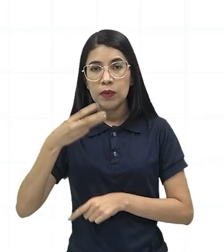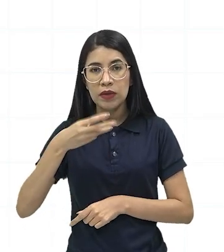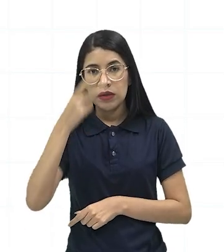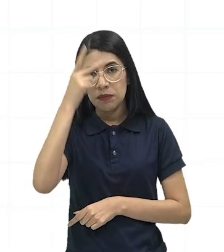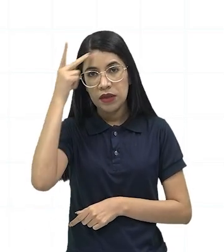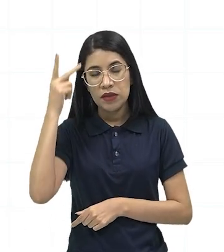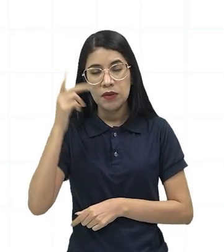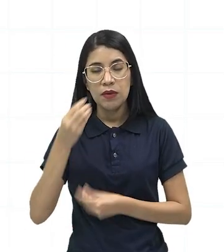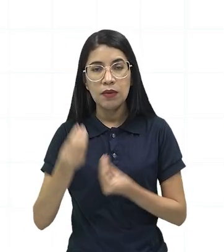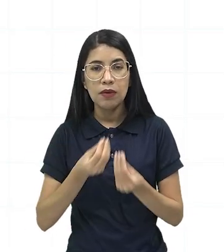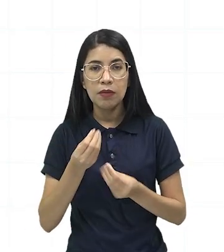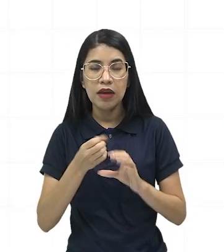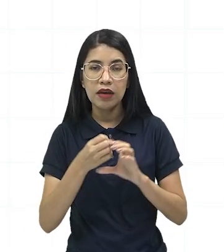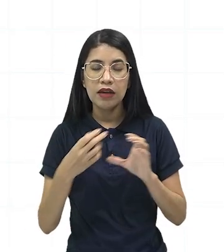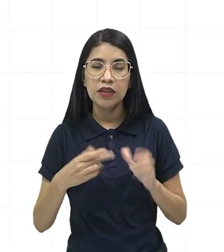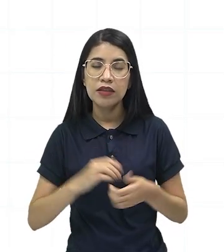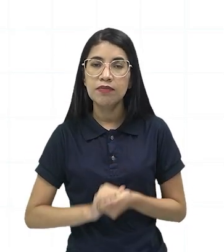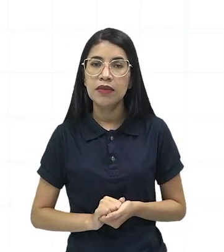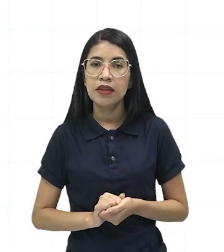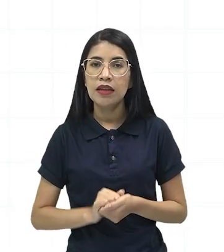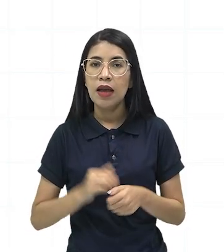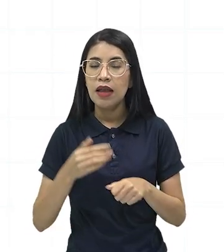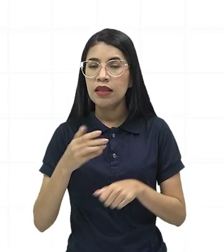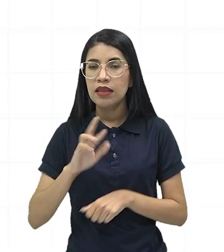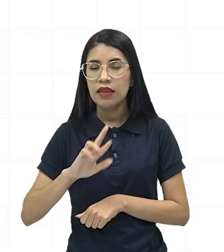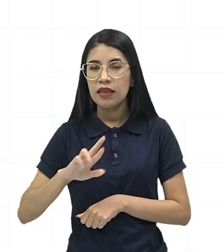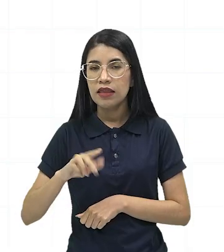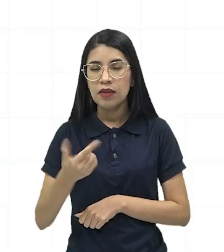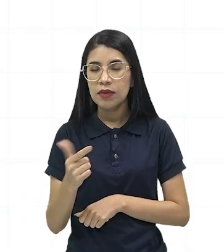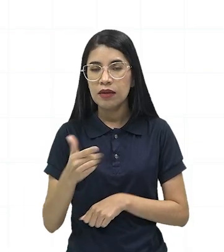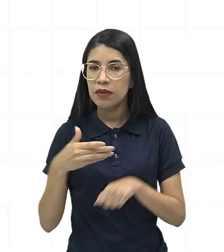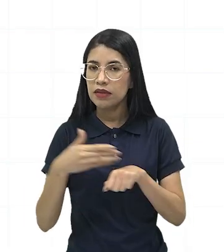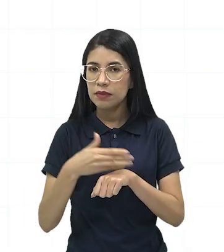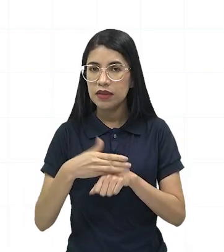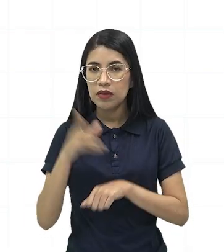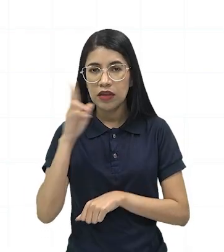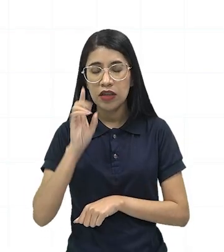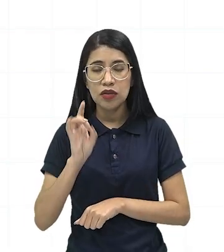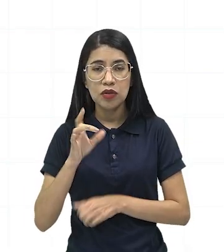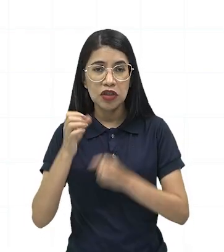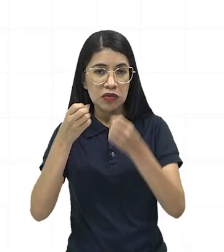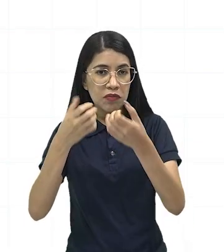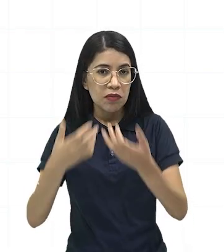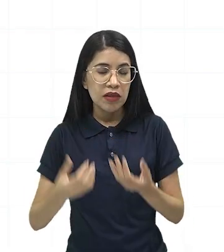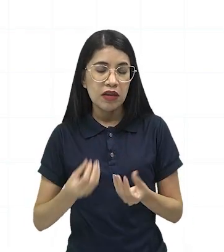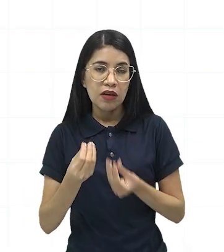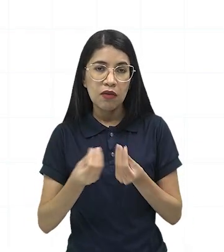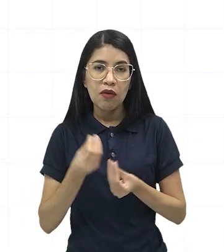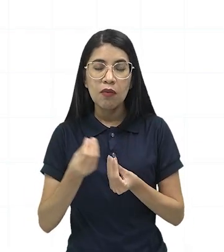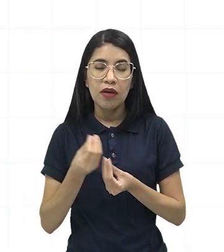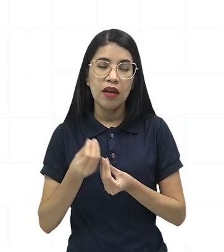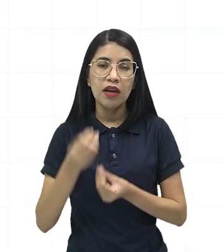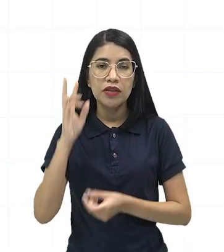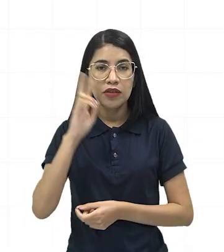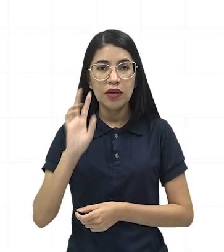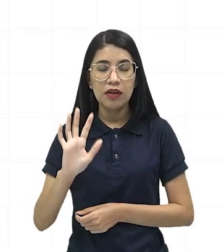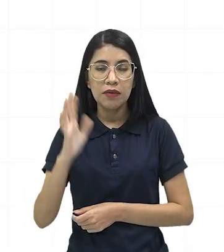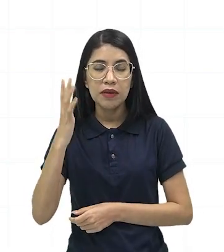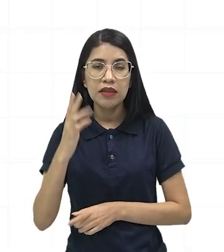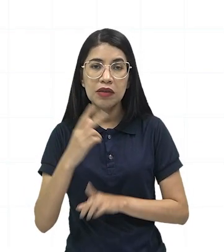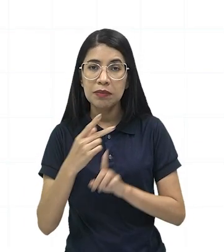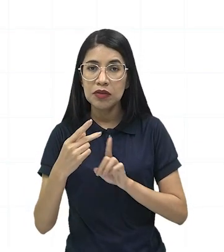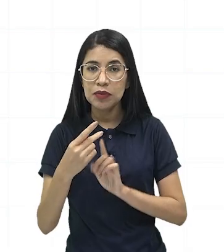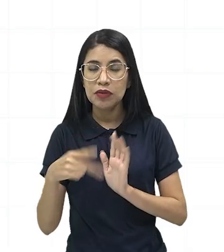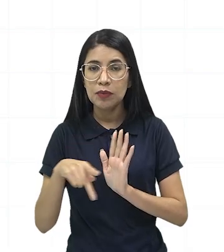vamos ter o narrador não participa da história, ele apenas conta a história a partir da sua visão, a partir daquilo que ele